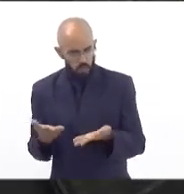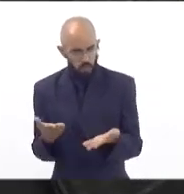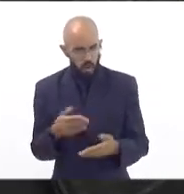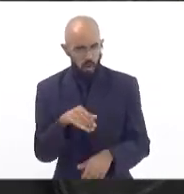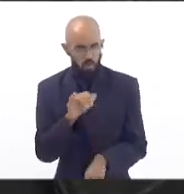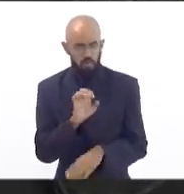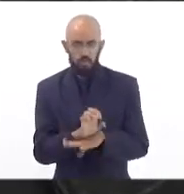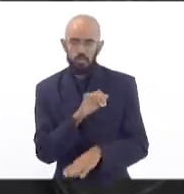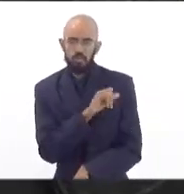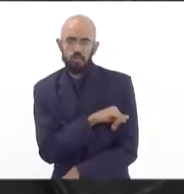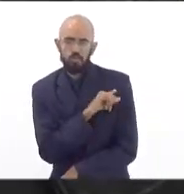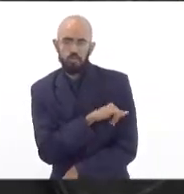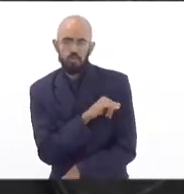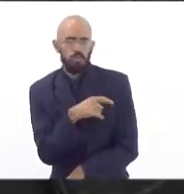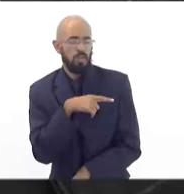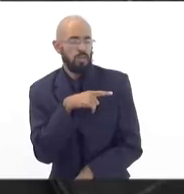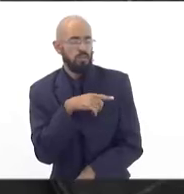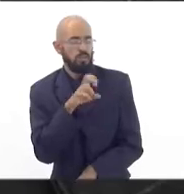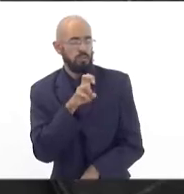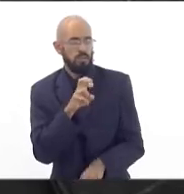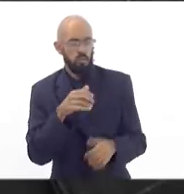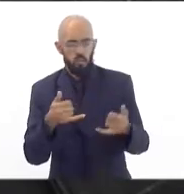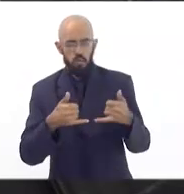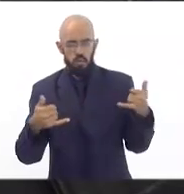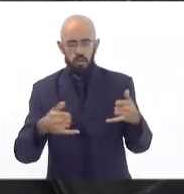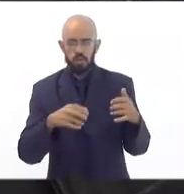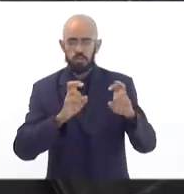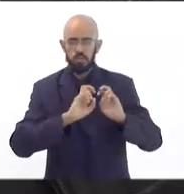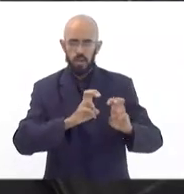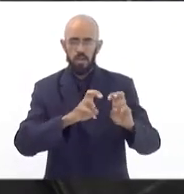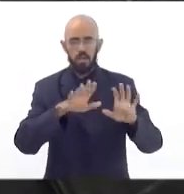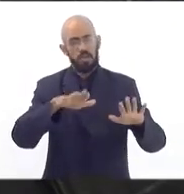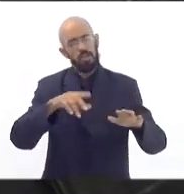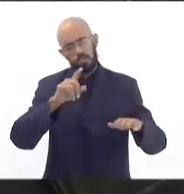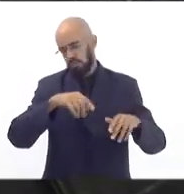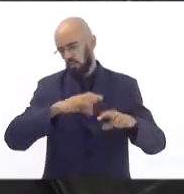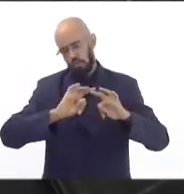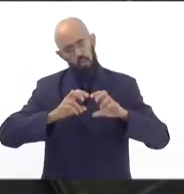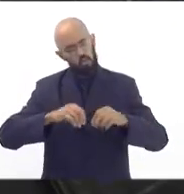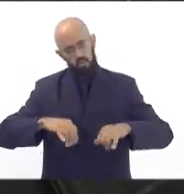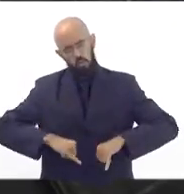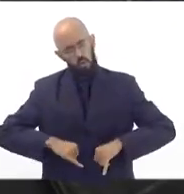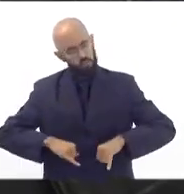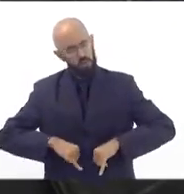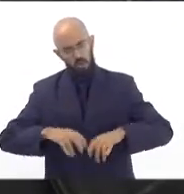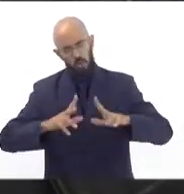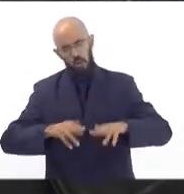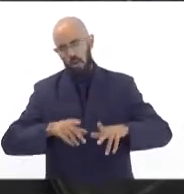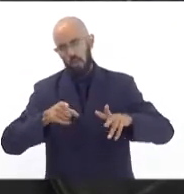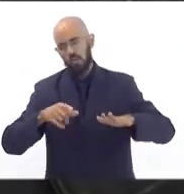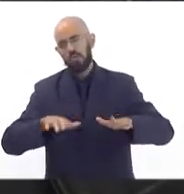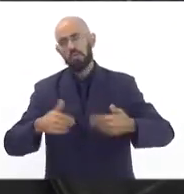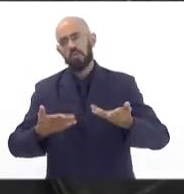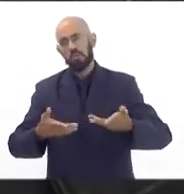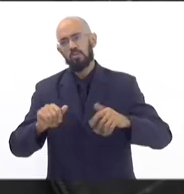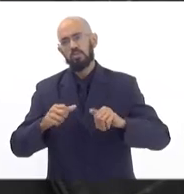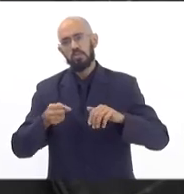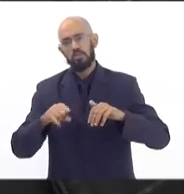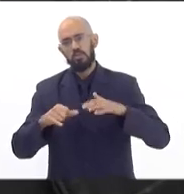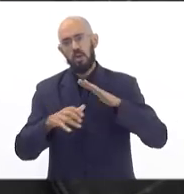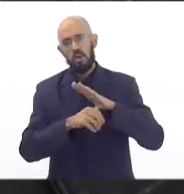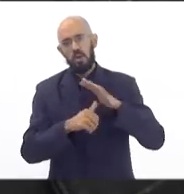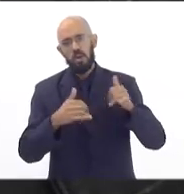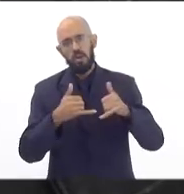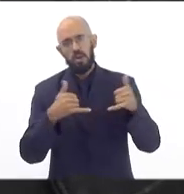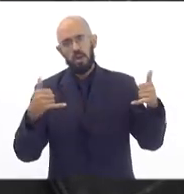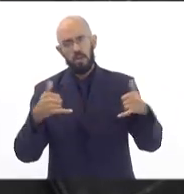são 5 ramais e todos eles sofrem com o mesmo problema que a força de cabo esse e sendo força de cabo a causa a